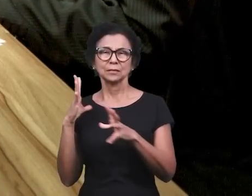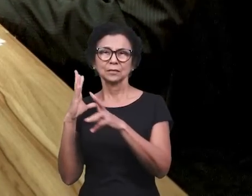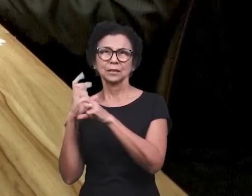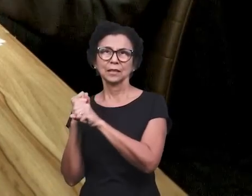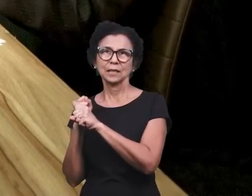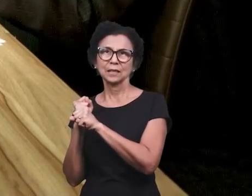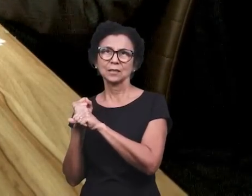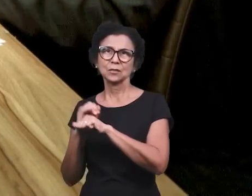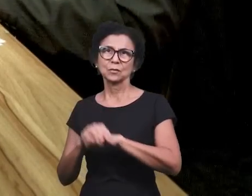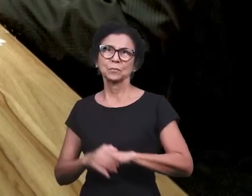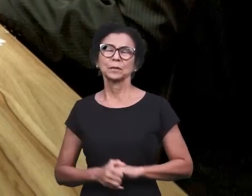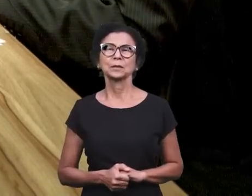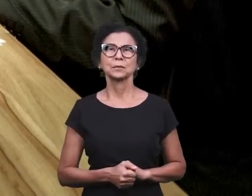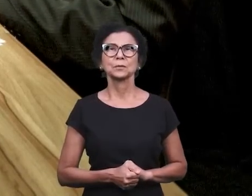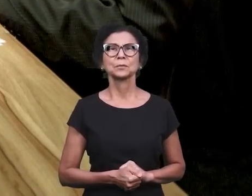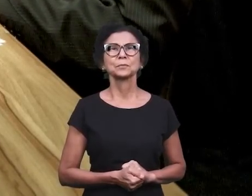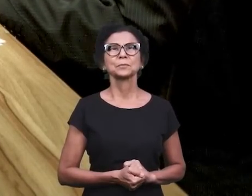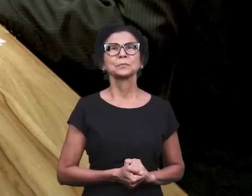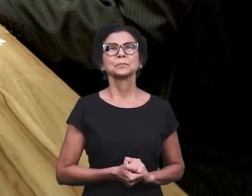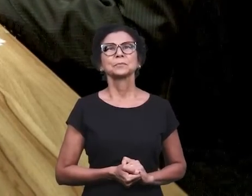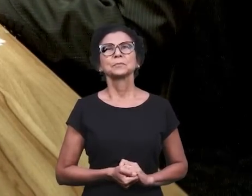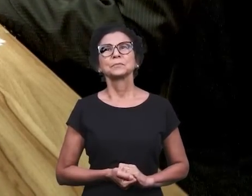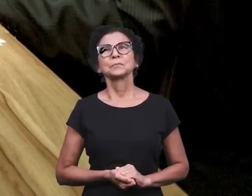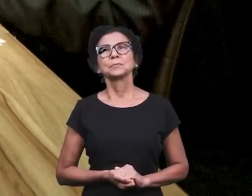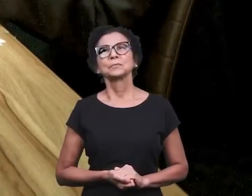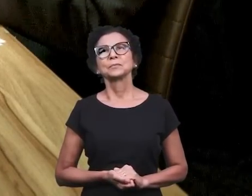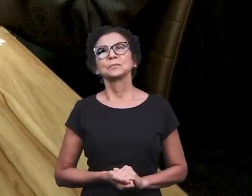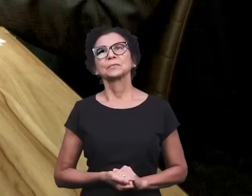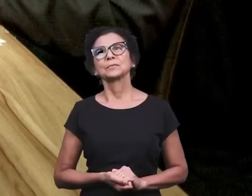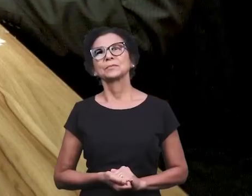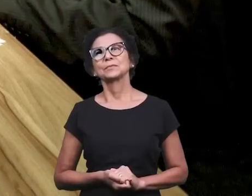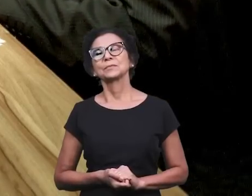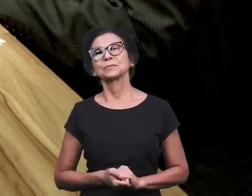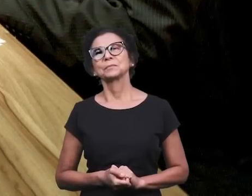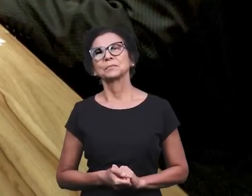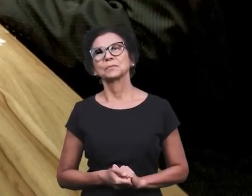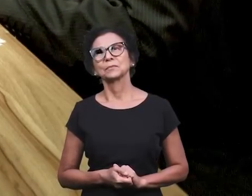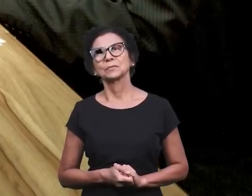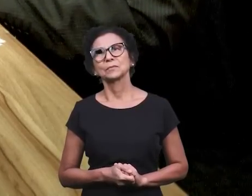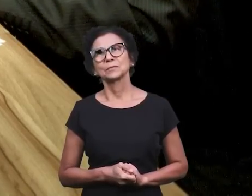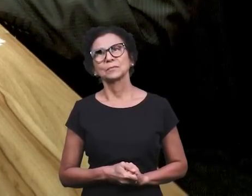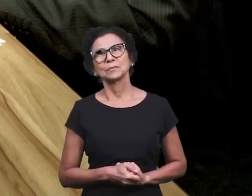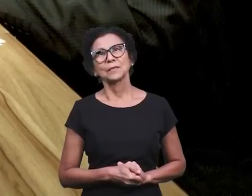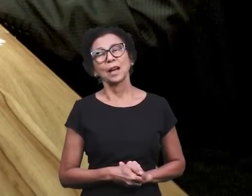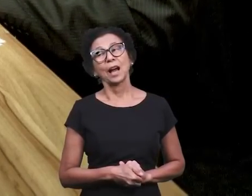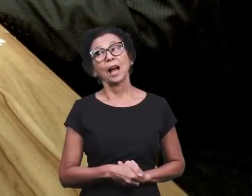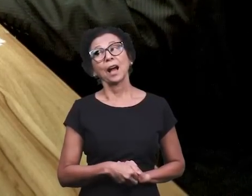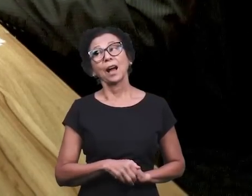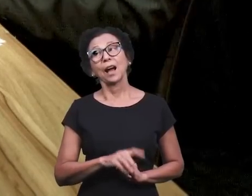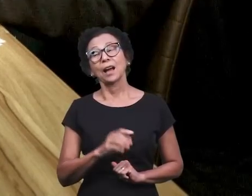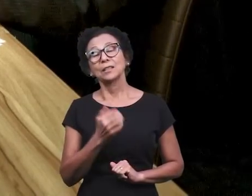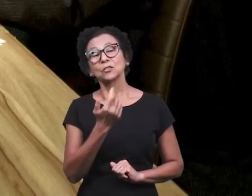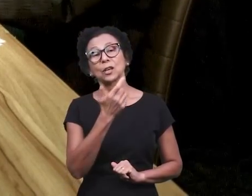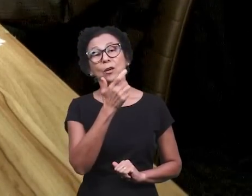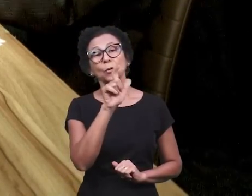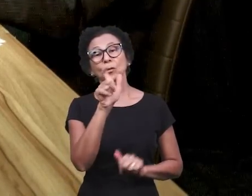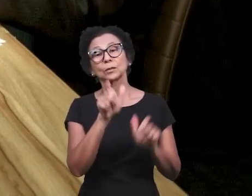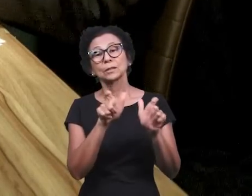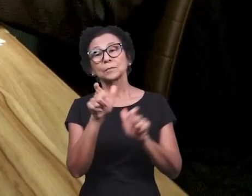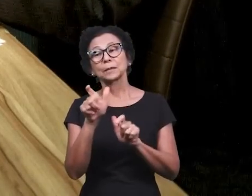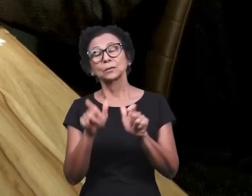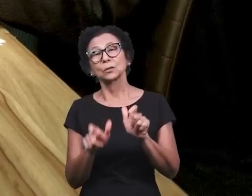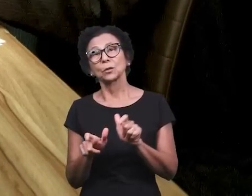meu, já na segunda, o Urias não veio hoje. E essa mesma pessoa na terça, também não veio hoje, também não. E